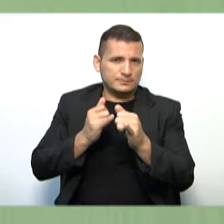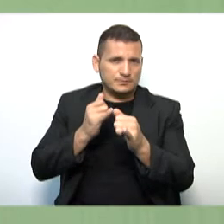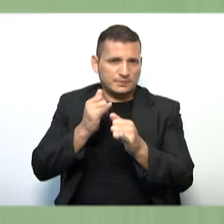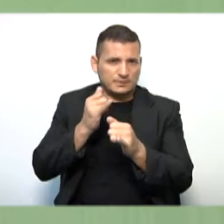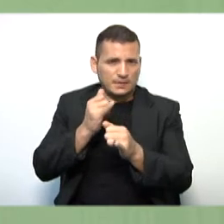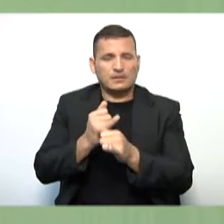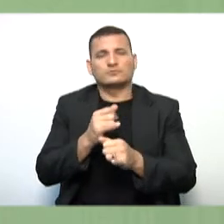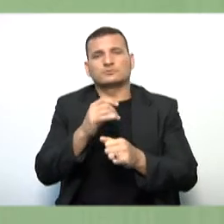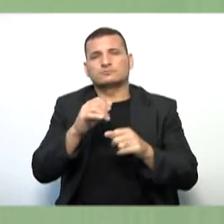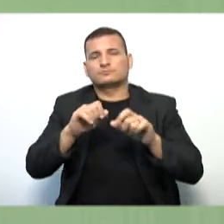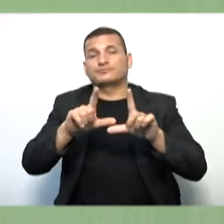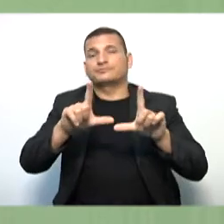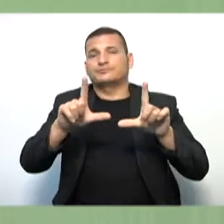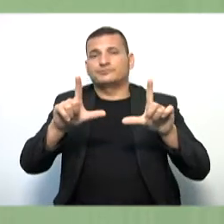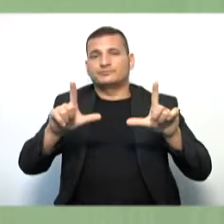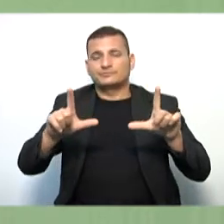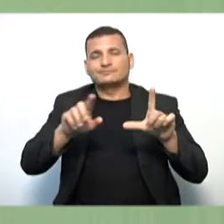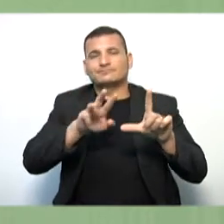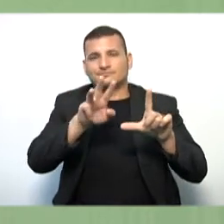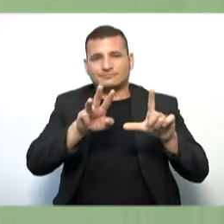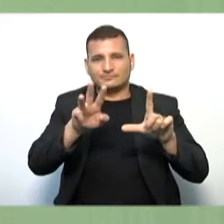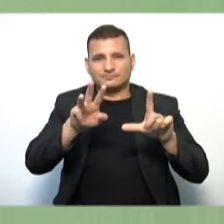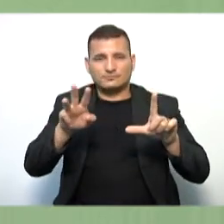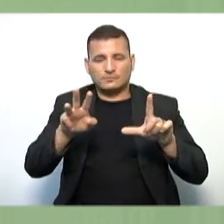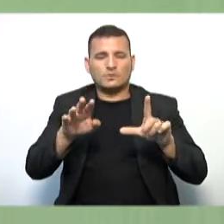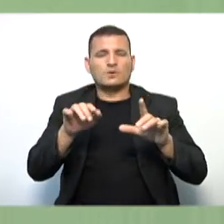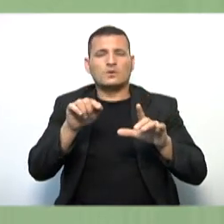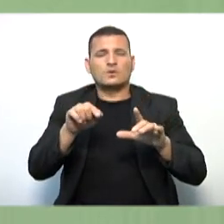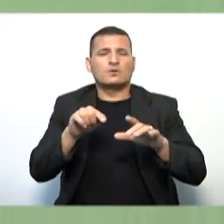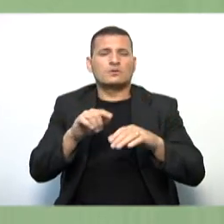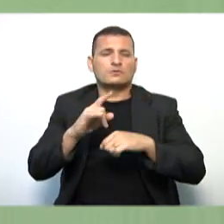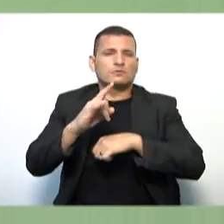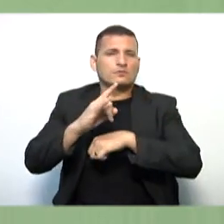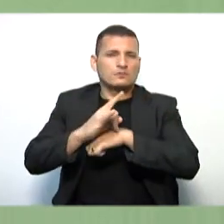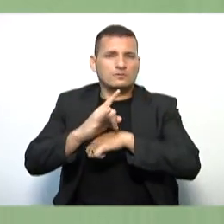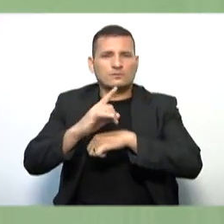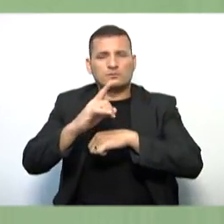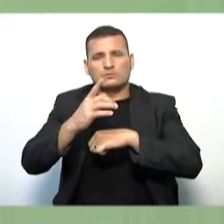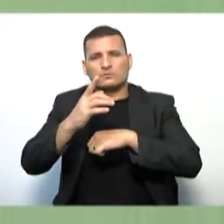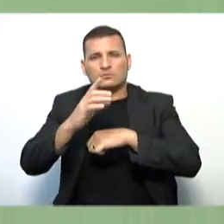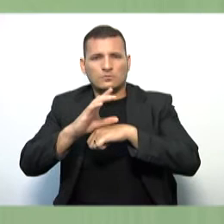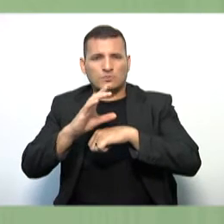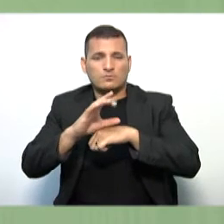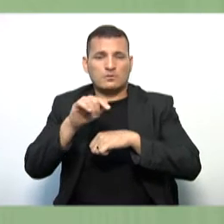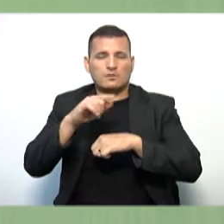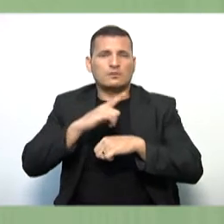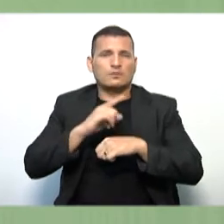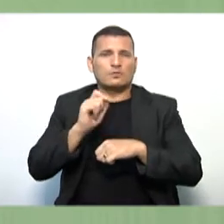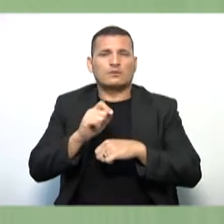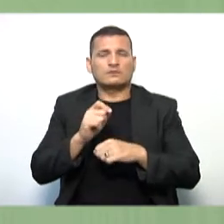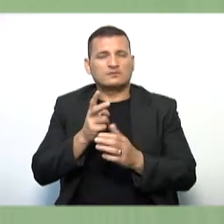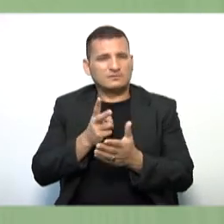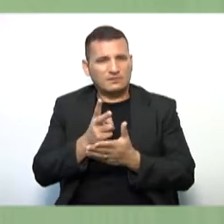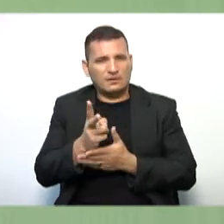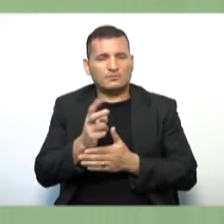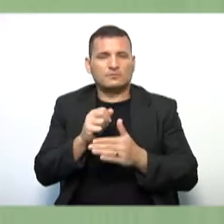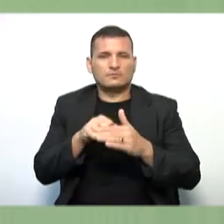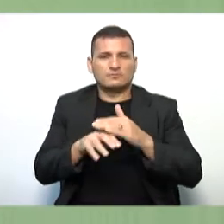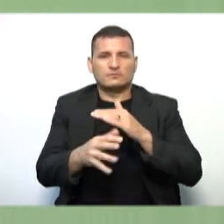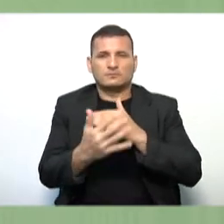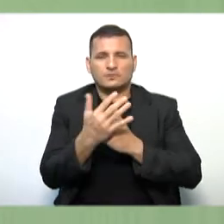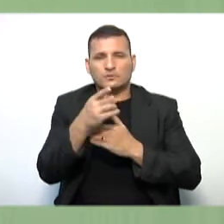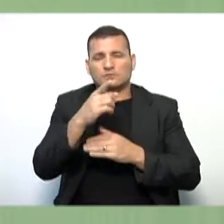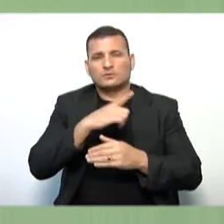navegador, por exemplo, um navegador está promovendo entrada e saída o tempo todo. Você está fazendo download,